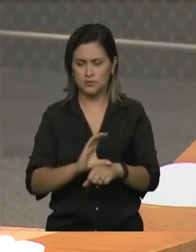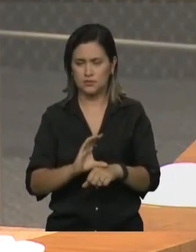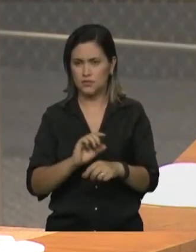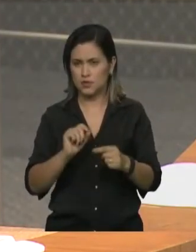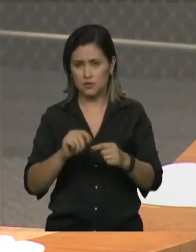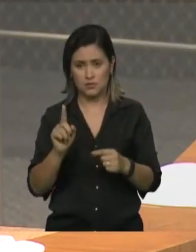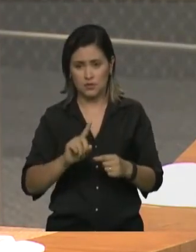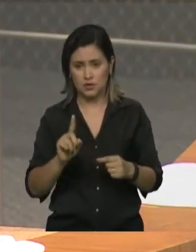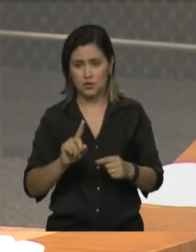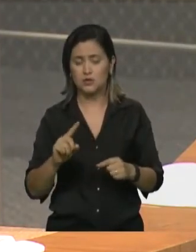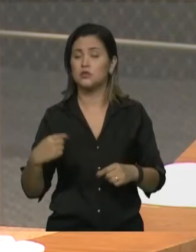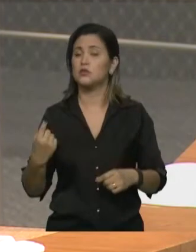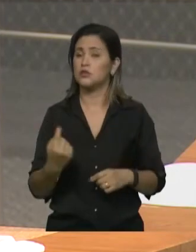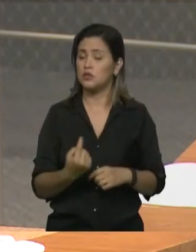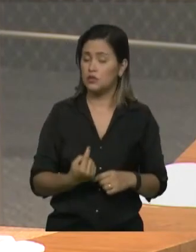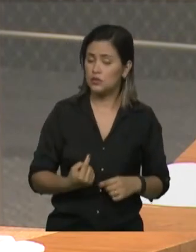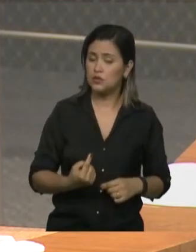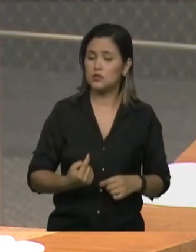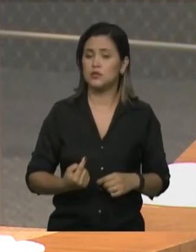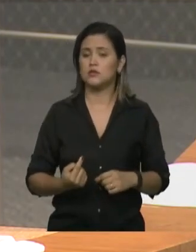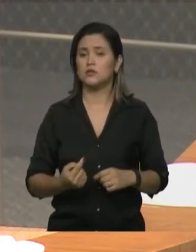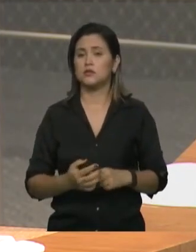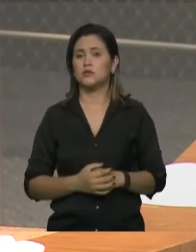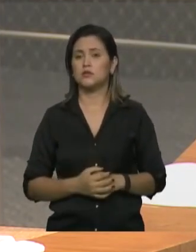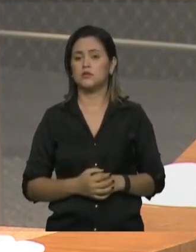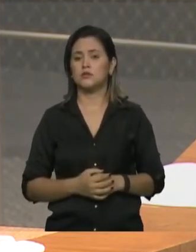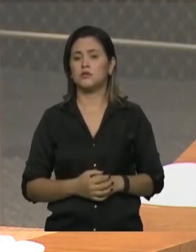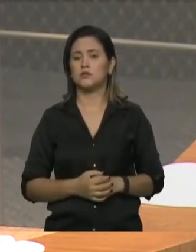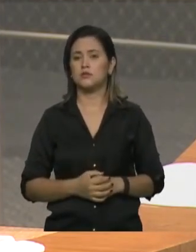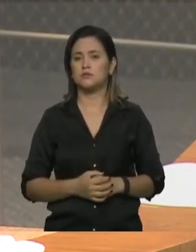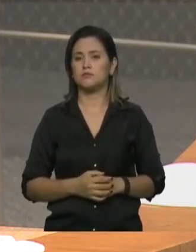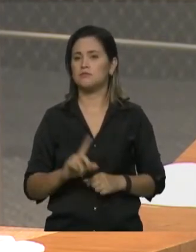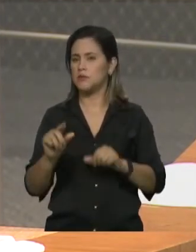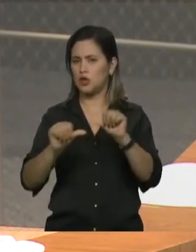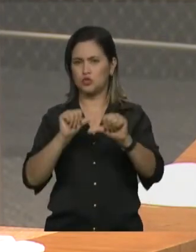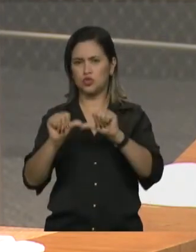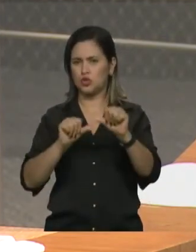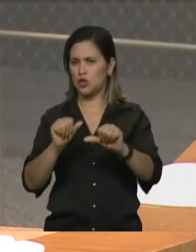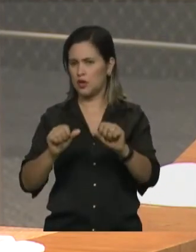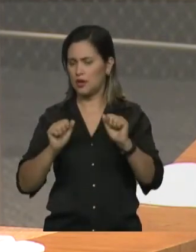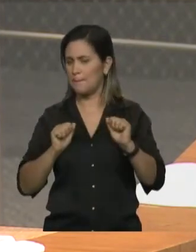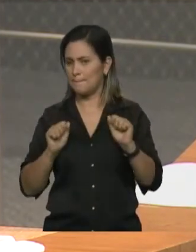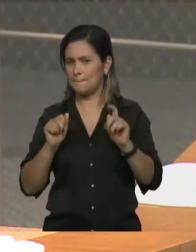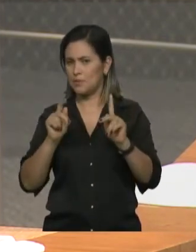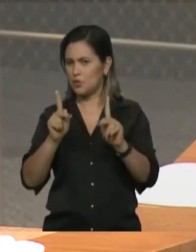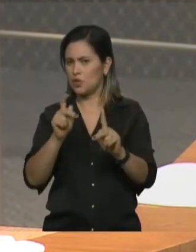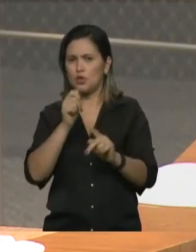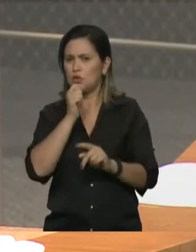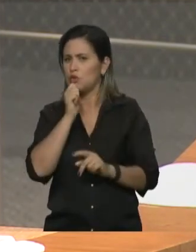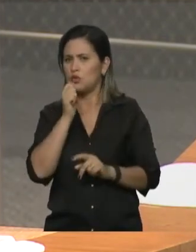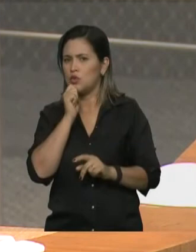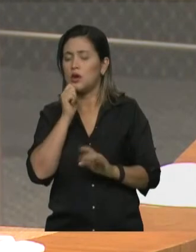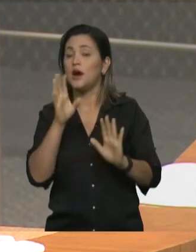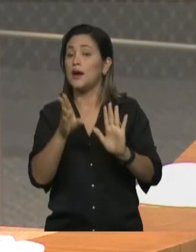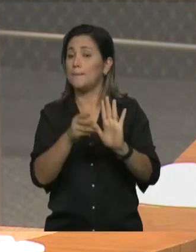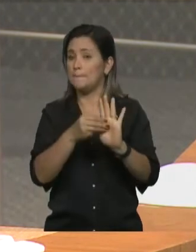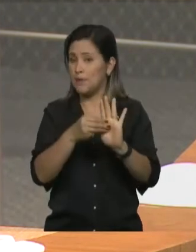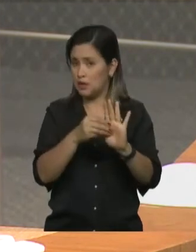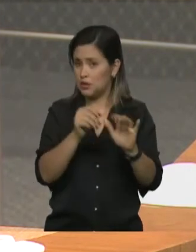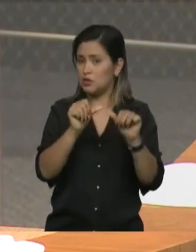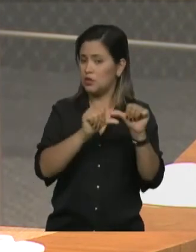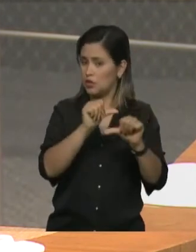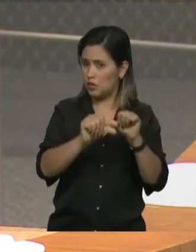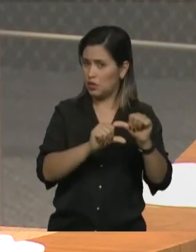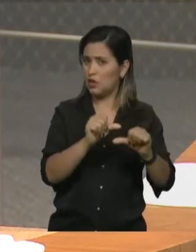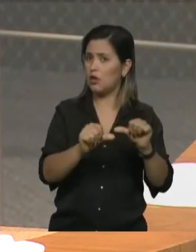estamos mexendo na questão das pensões, coisa que a emenda constitucional taxa também a questão das